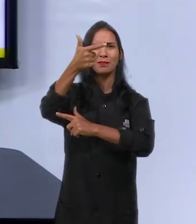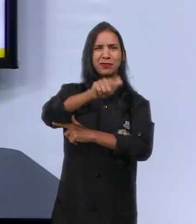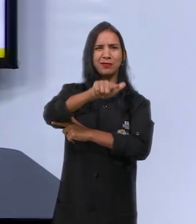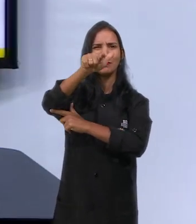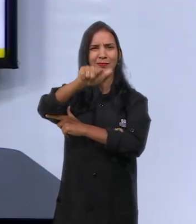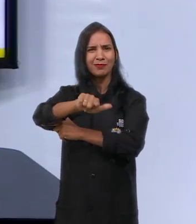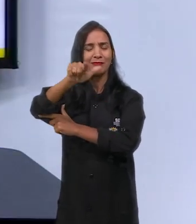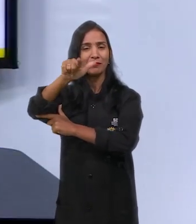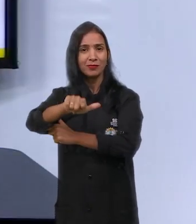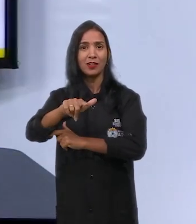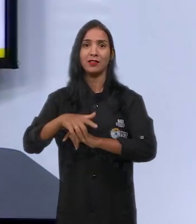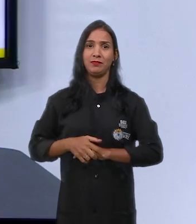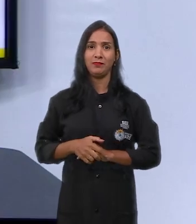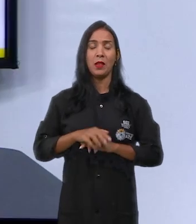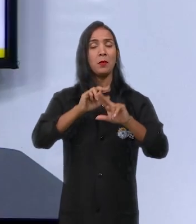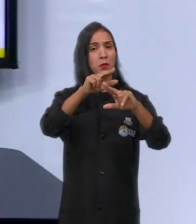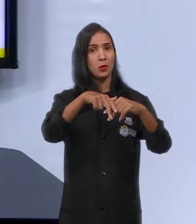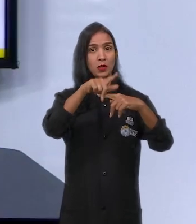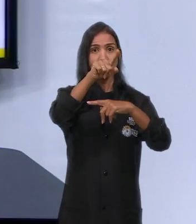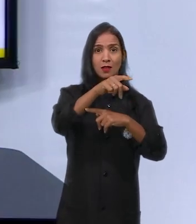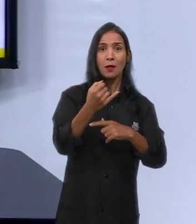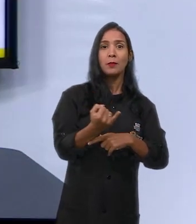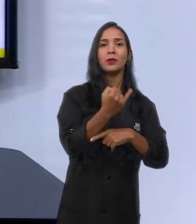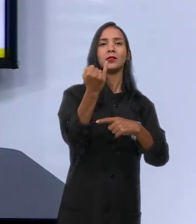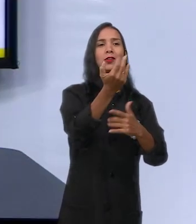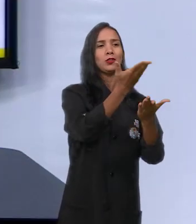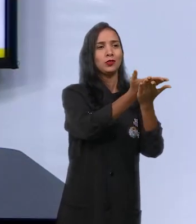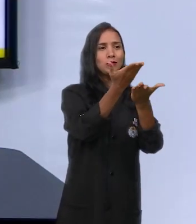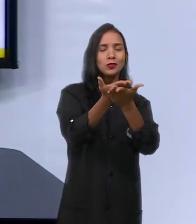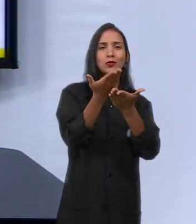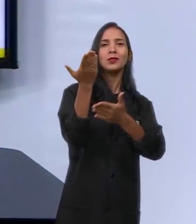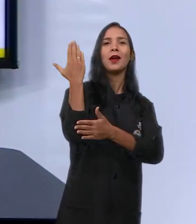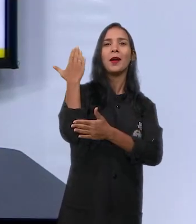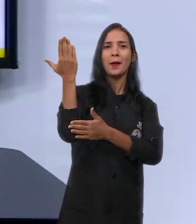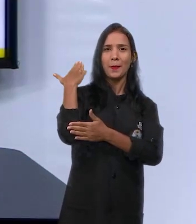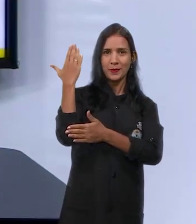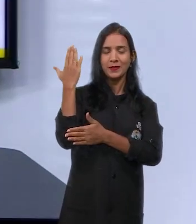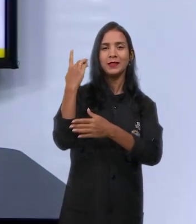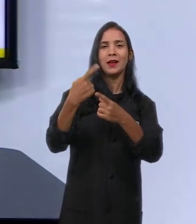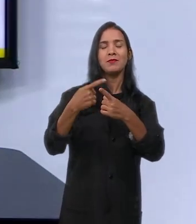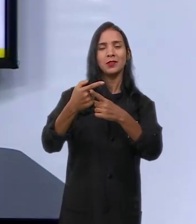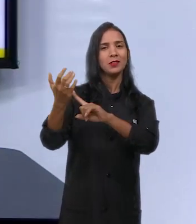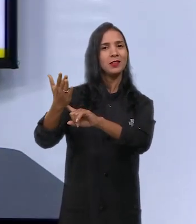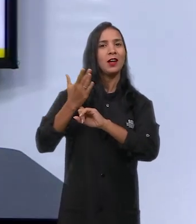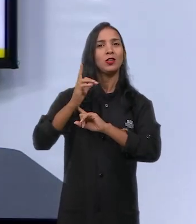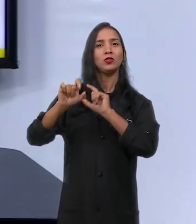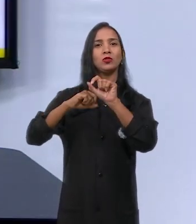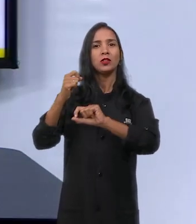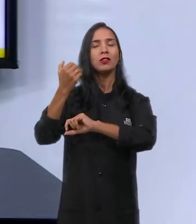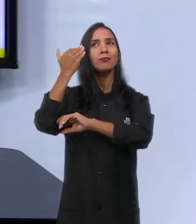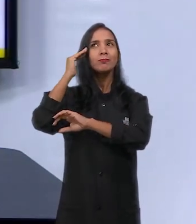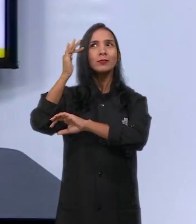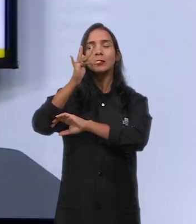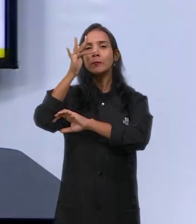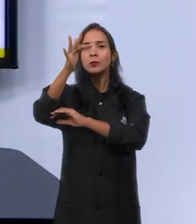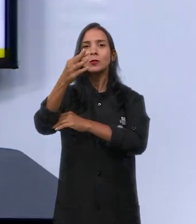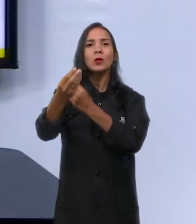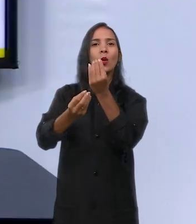Então, estudar lá o passado, as revoluções, nos ajuda a entender várias coisas, várias perspectivas